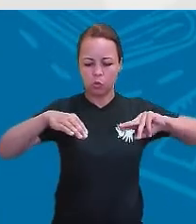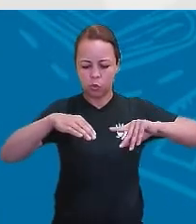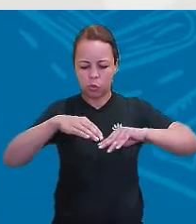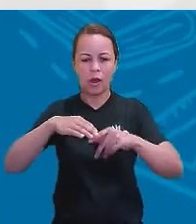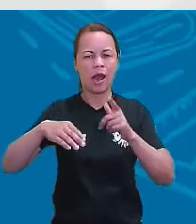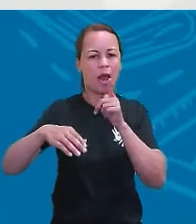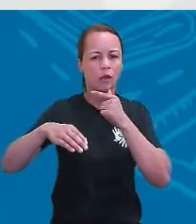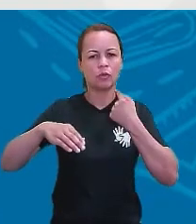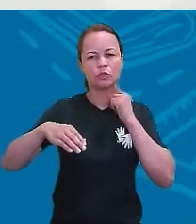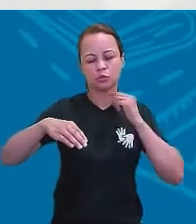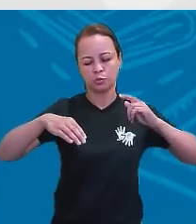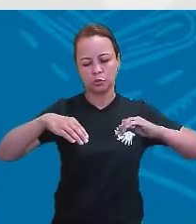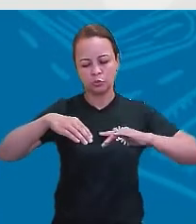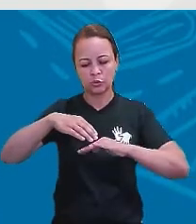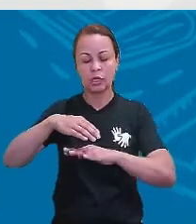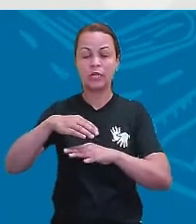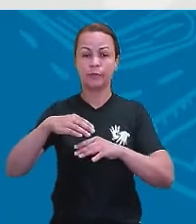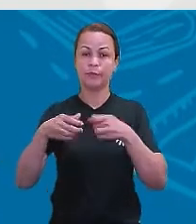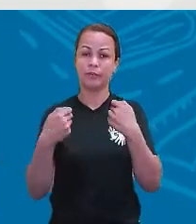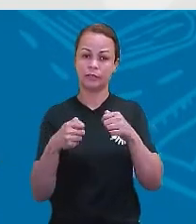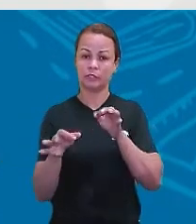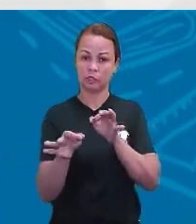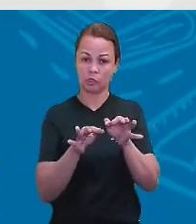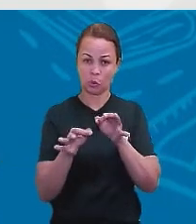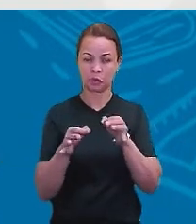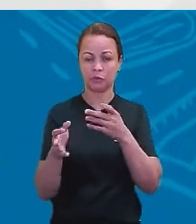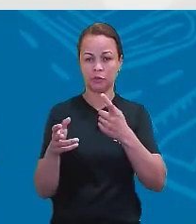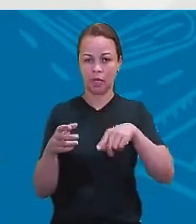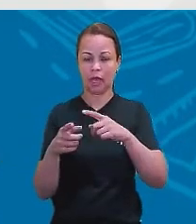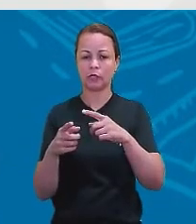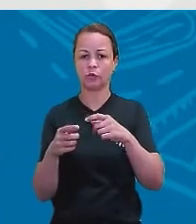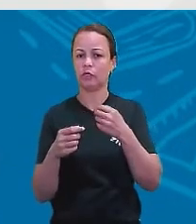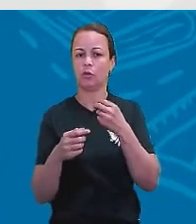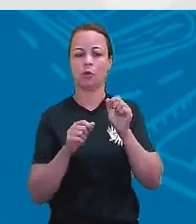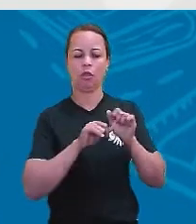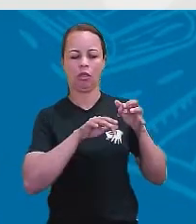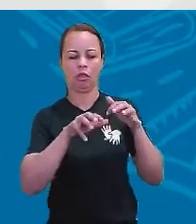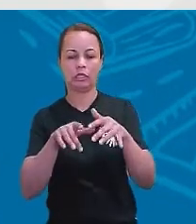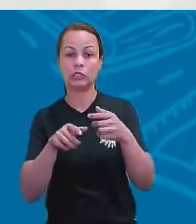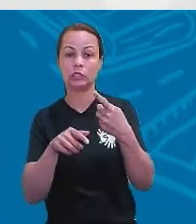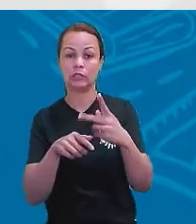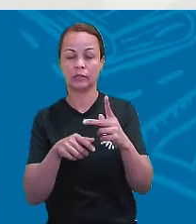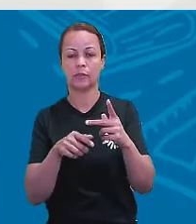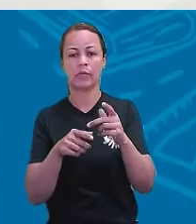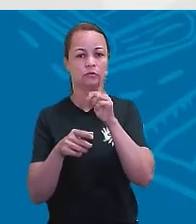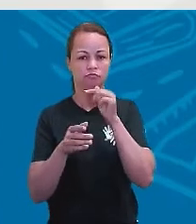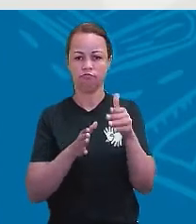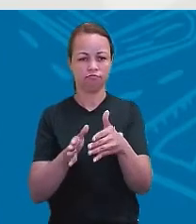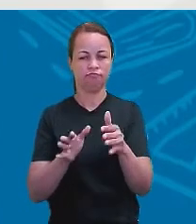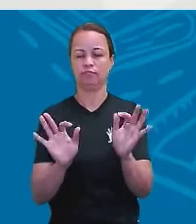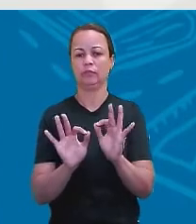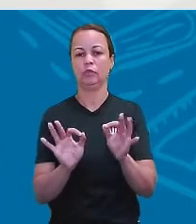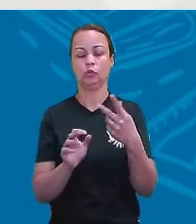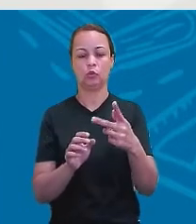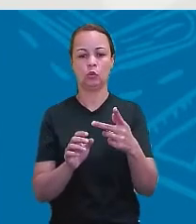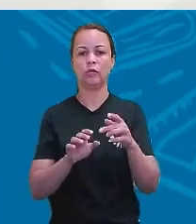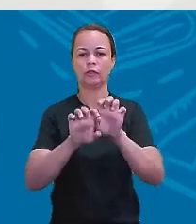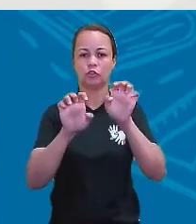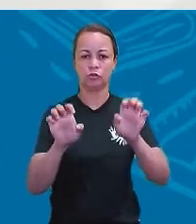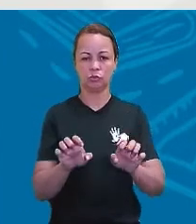tratamento daquele esgoto, né, e ele não ser lançado diretamente no rio. Toda essa estrutura daí, né, ela